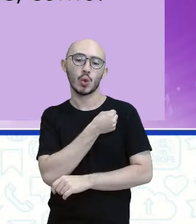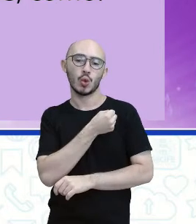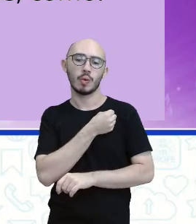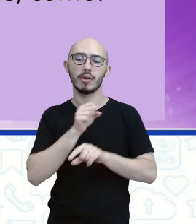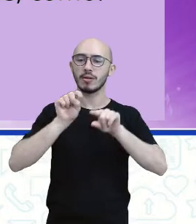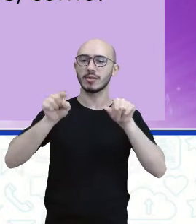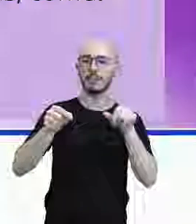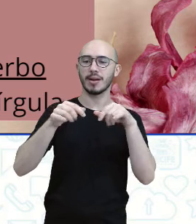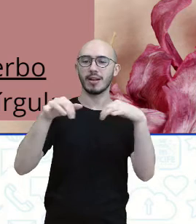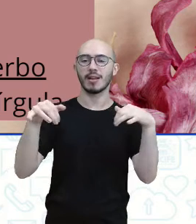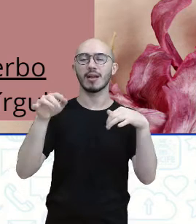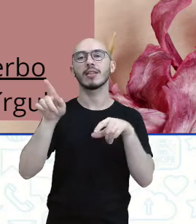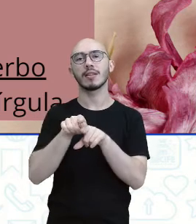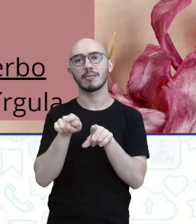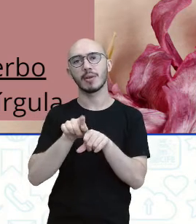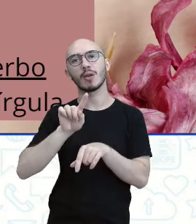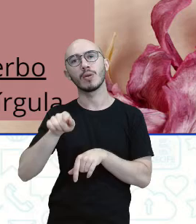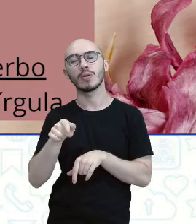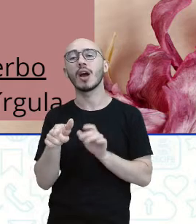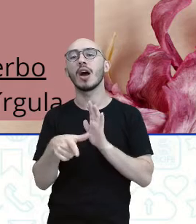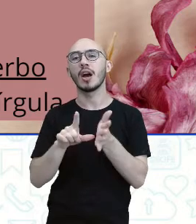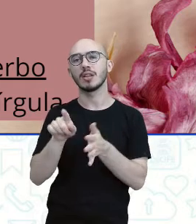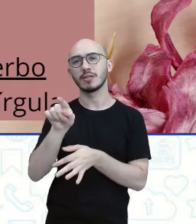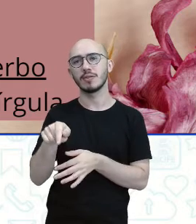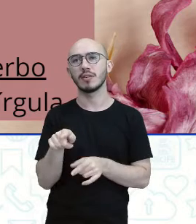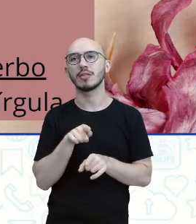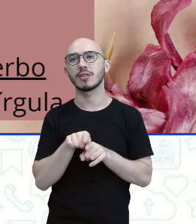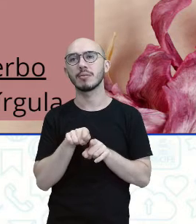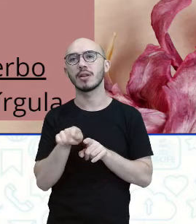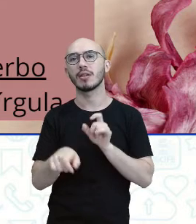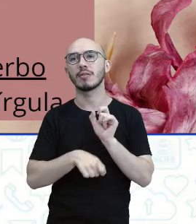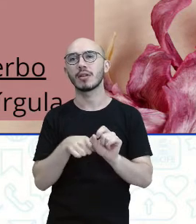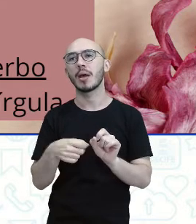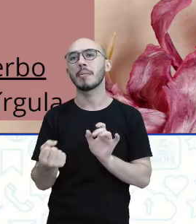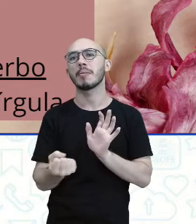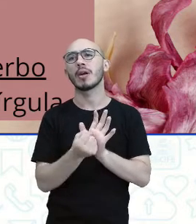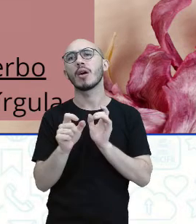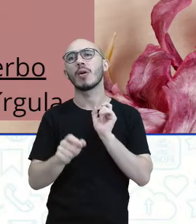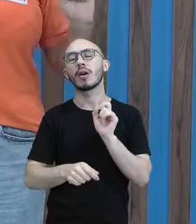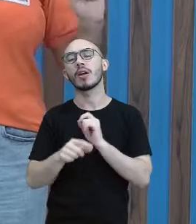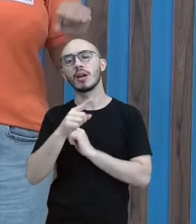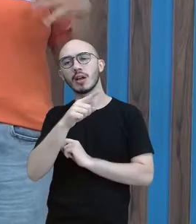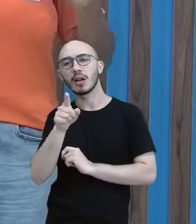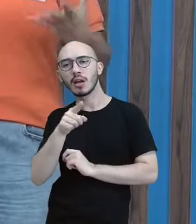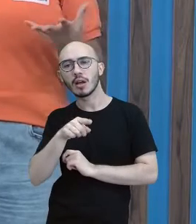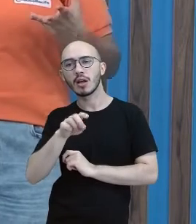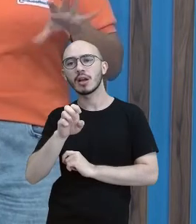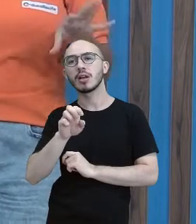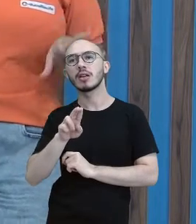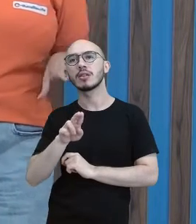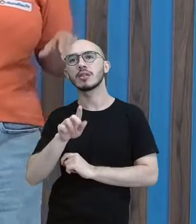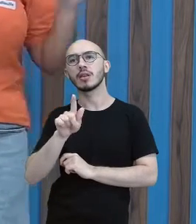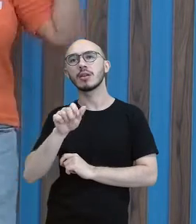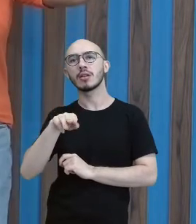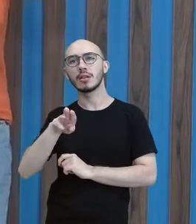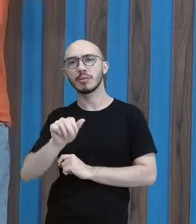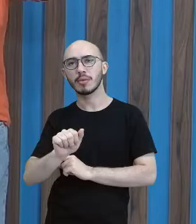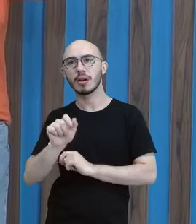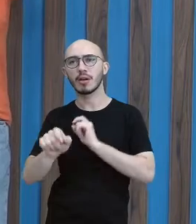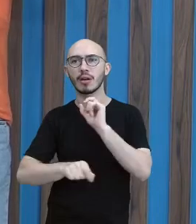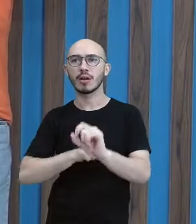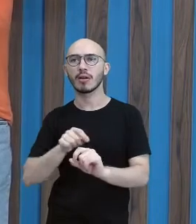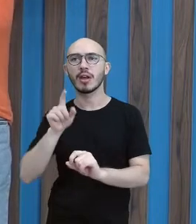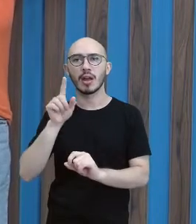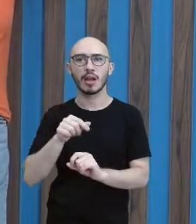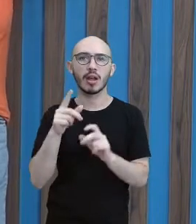a vírgula vem antes. Marcar o zeugma. Aí vocês, tá, mas o que é zeugma? Zeugma é como uma elipse. Aí